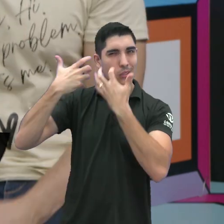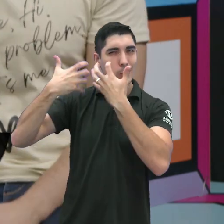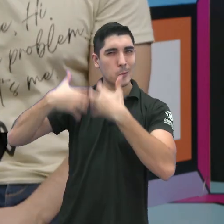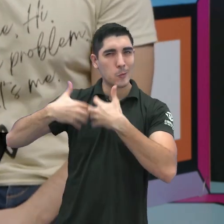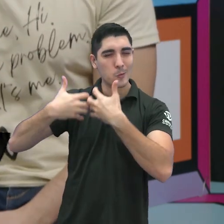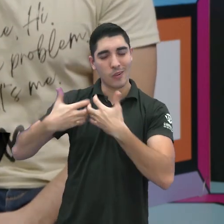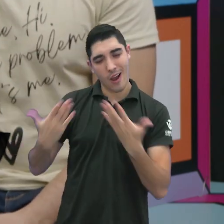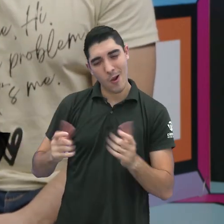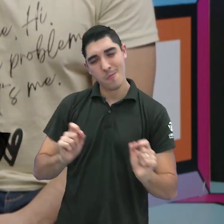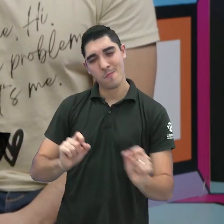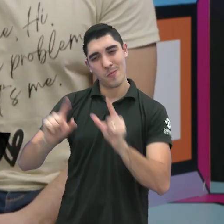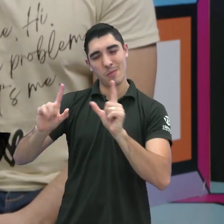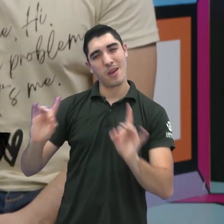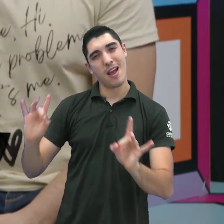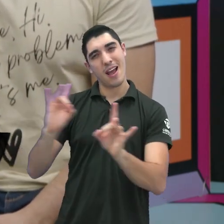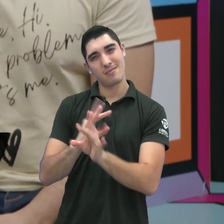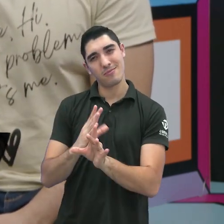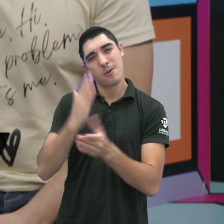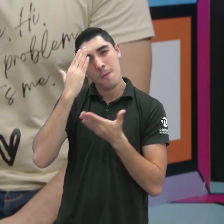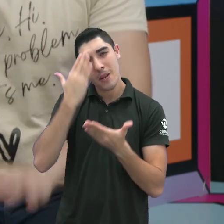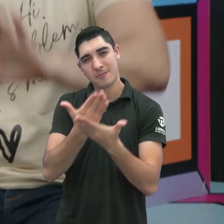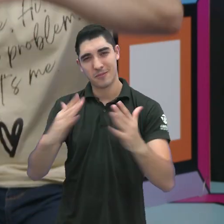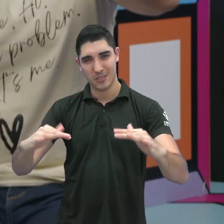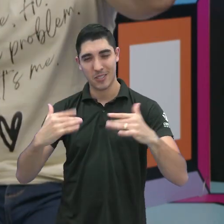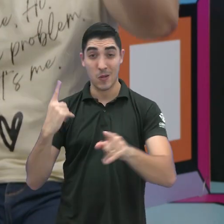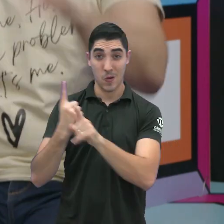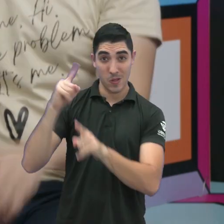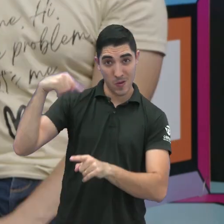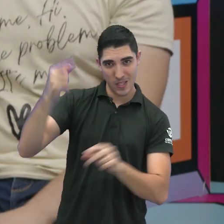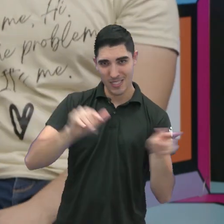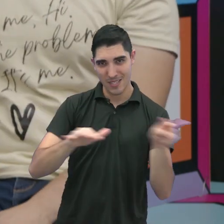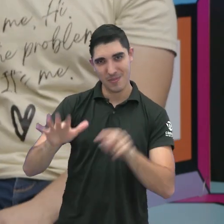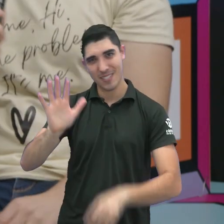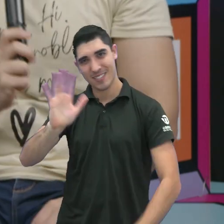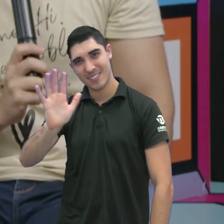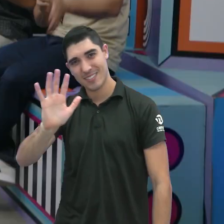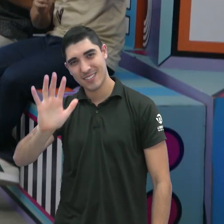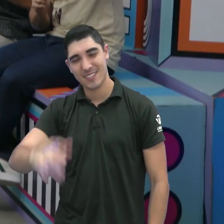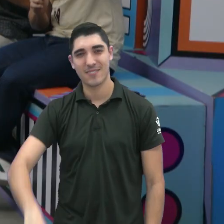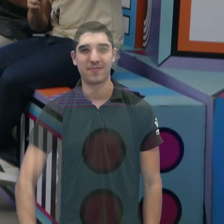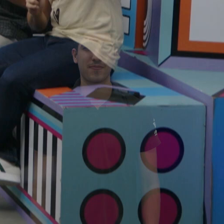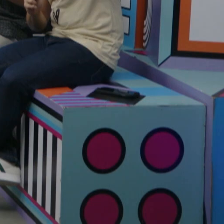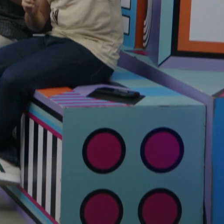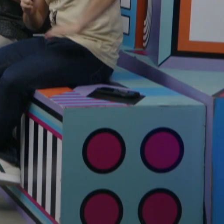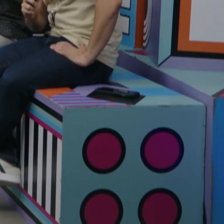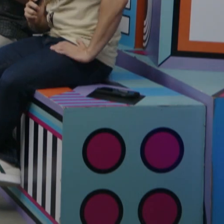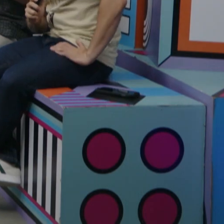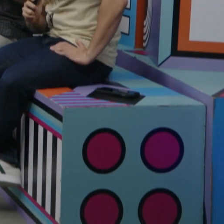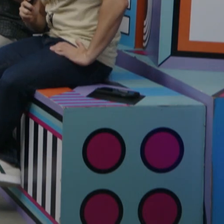encerra o Tá Ligado de hoje. Obrigado pela sua companhia. Até semana que vem. Tchau, pessoal. Até mais.